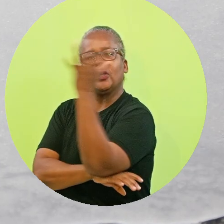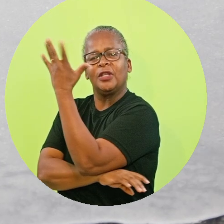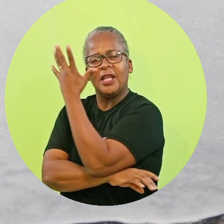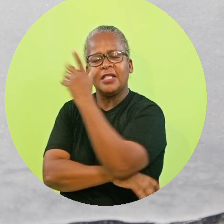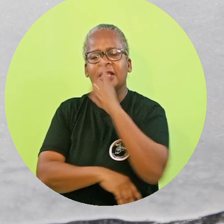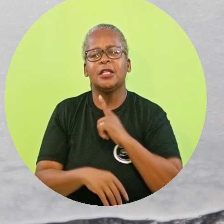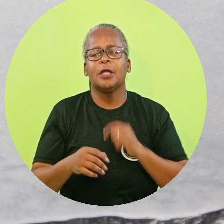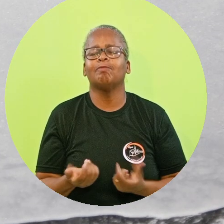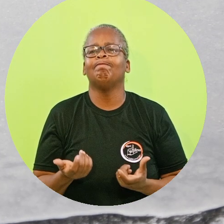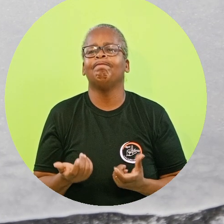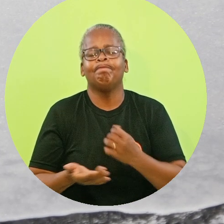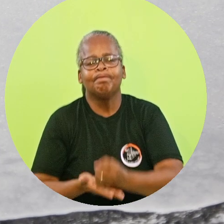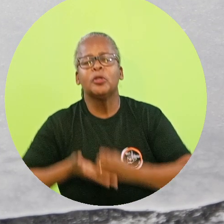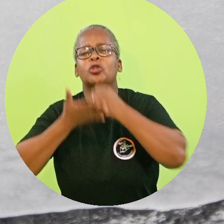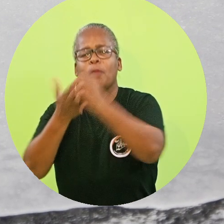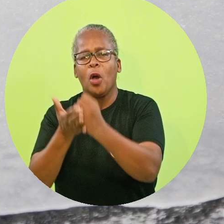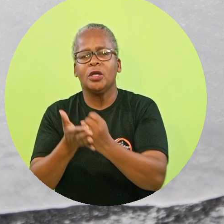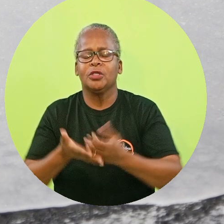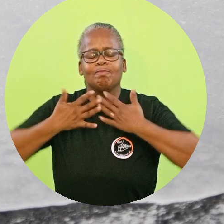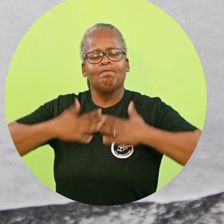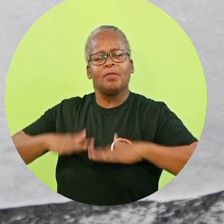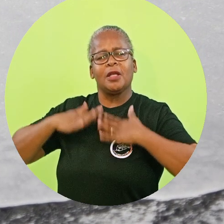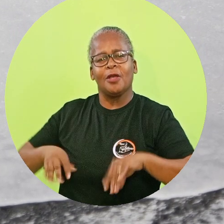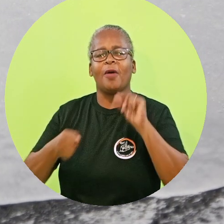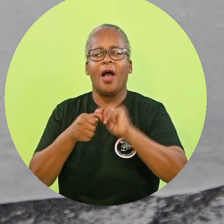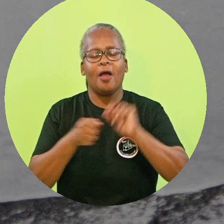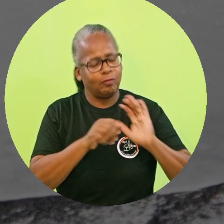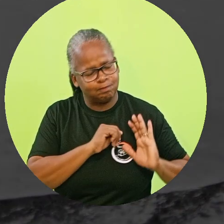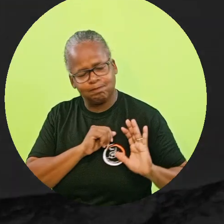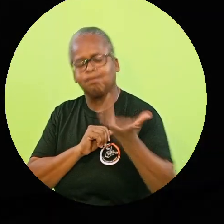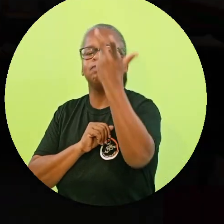ser suporte passivo e torna-se coautora.